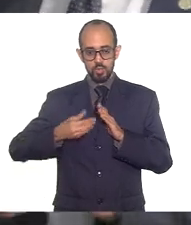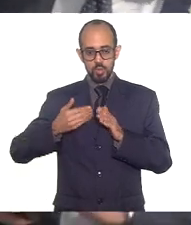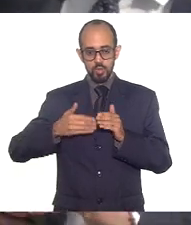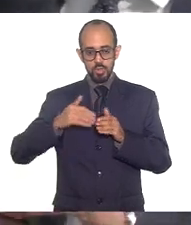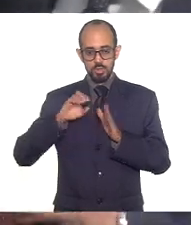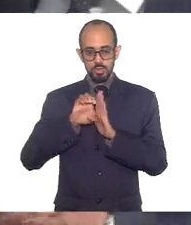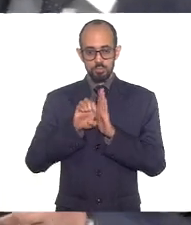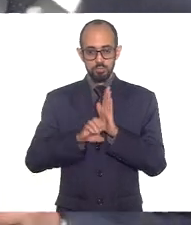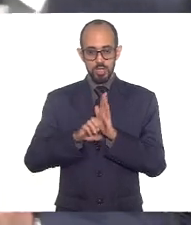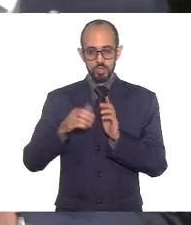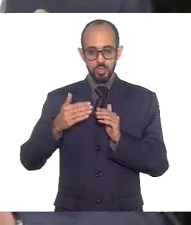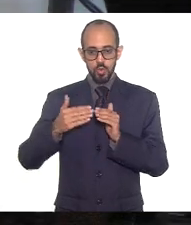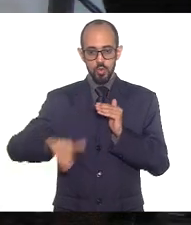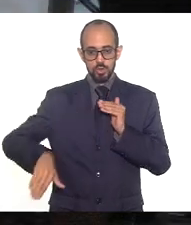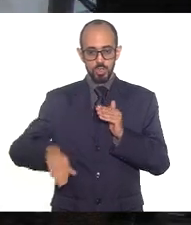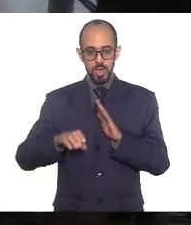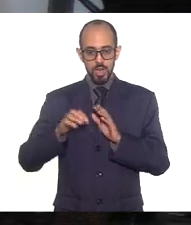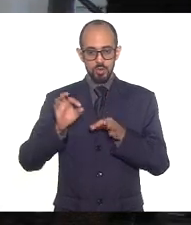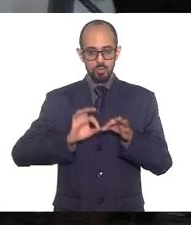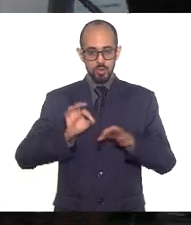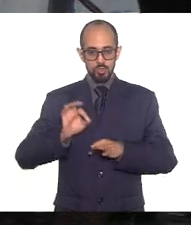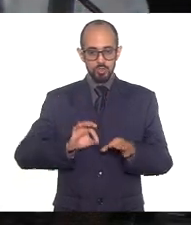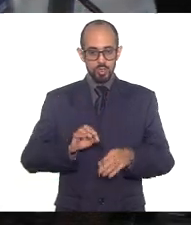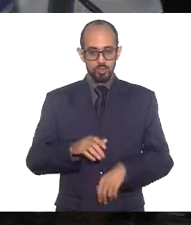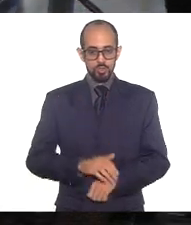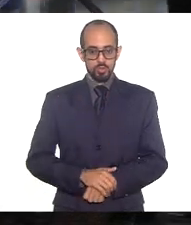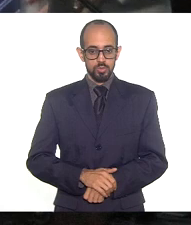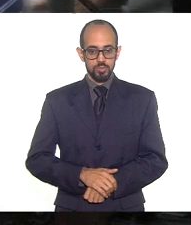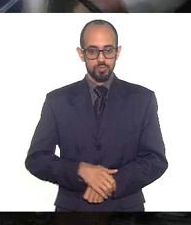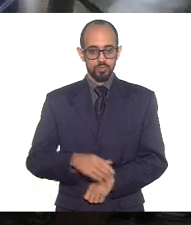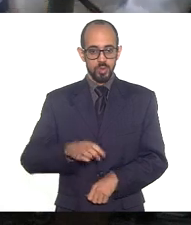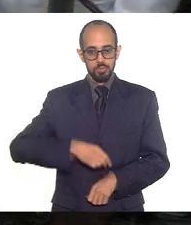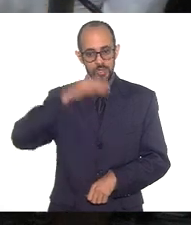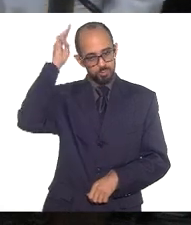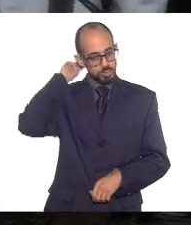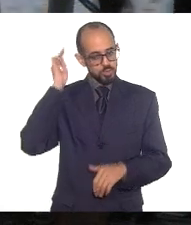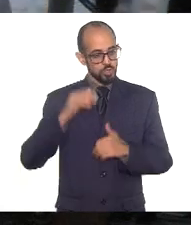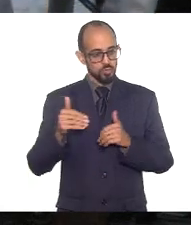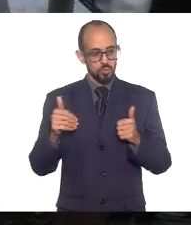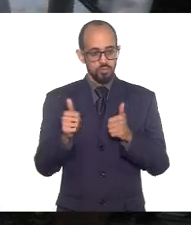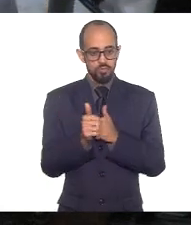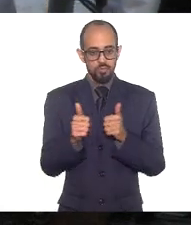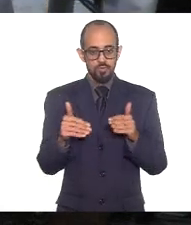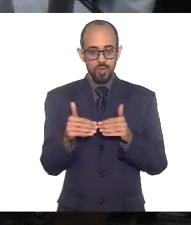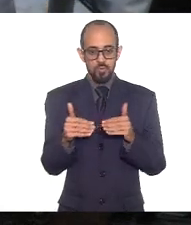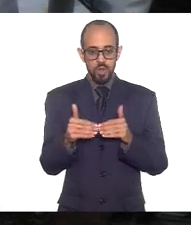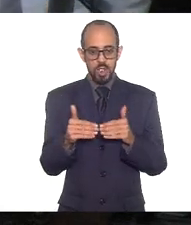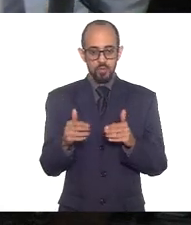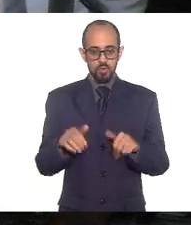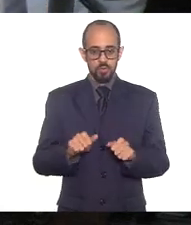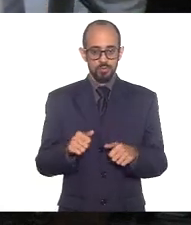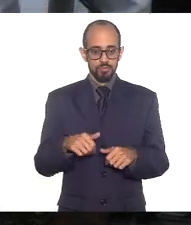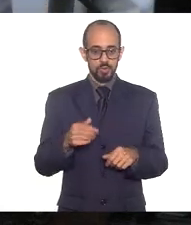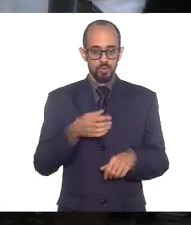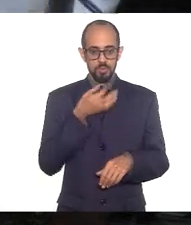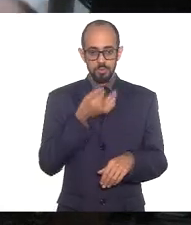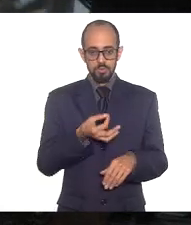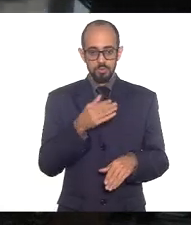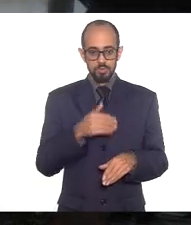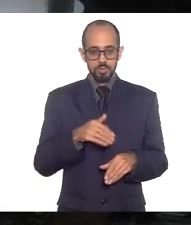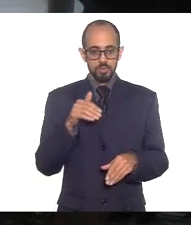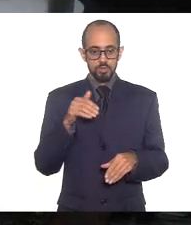contrário ao projeto pela comissão de orçamento Deputado Márcio Pacheco favorável pareceres emitidos em votação do substitutivo da